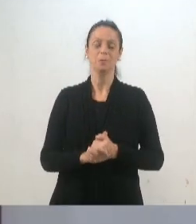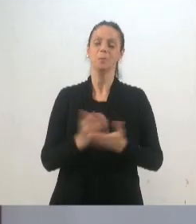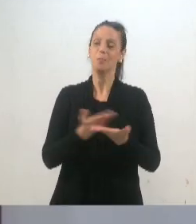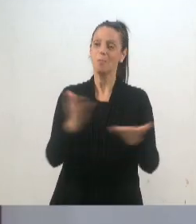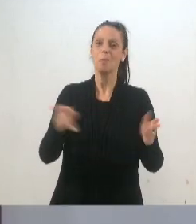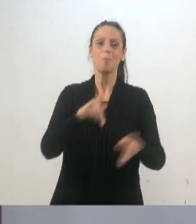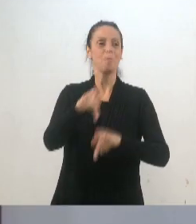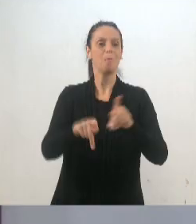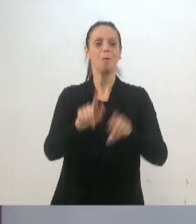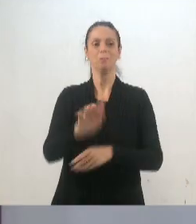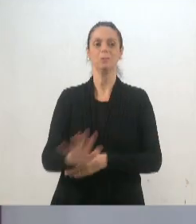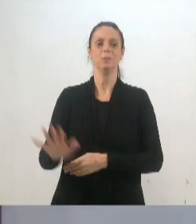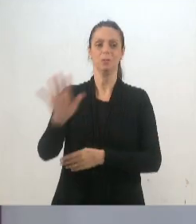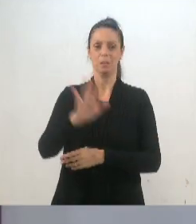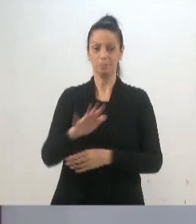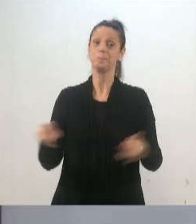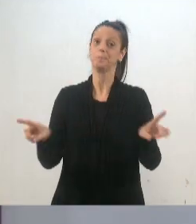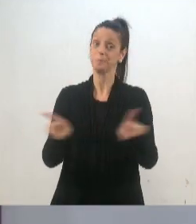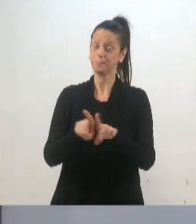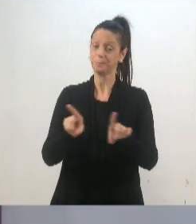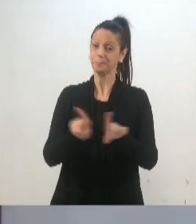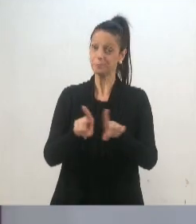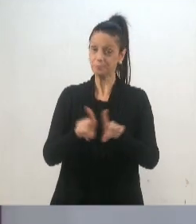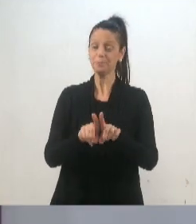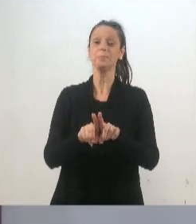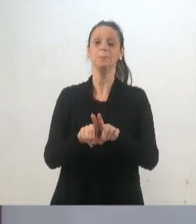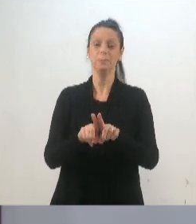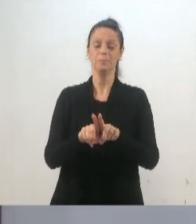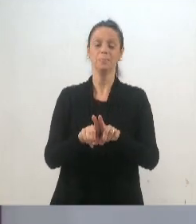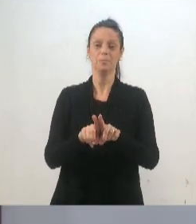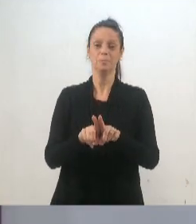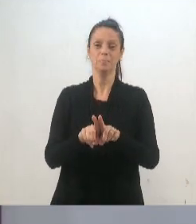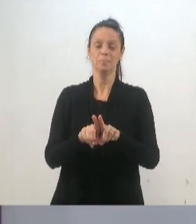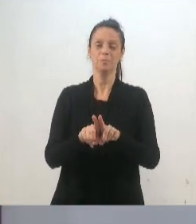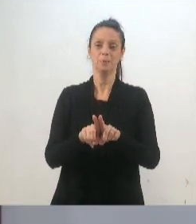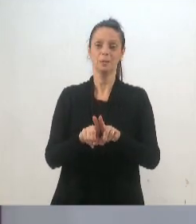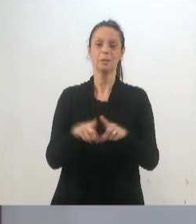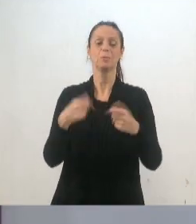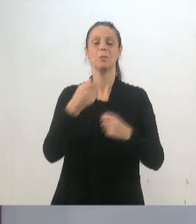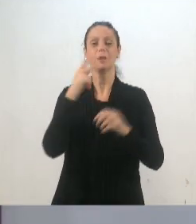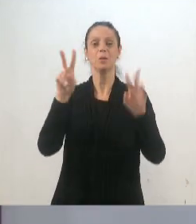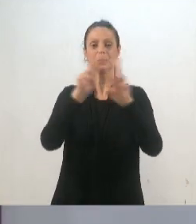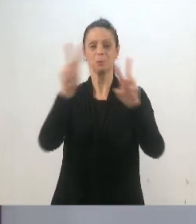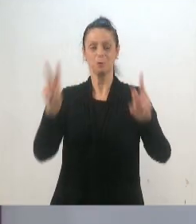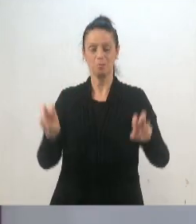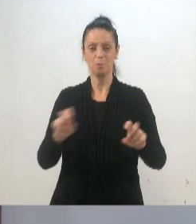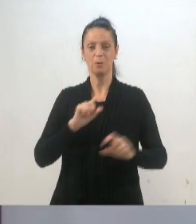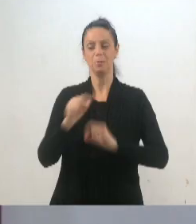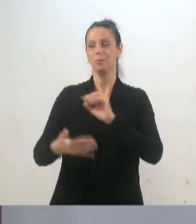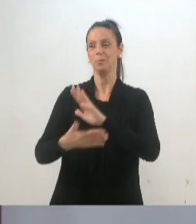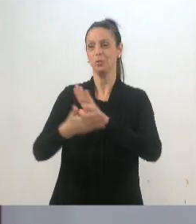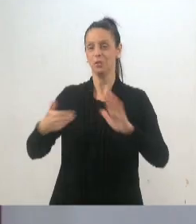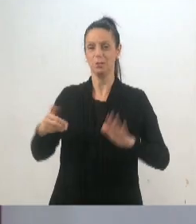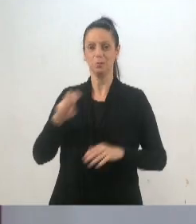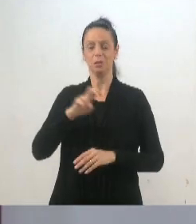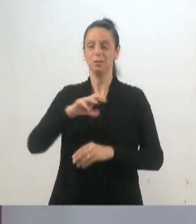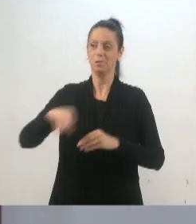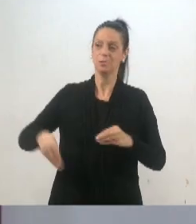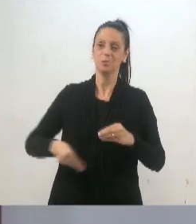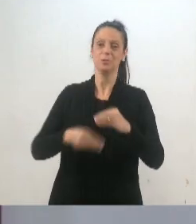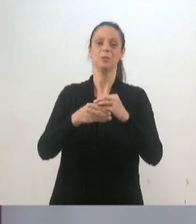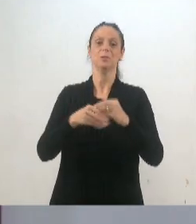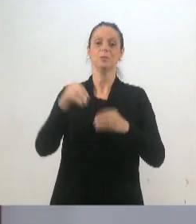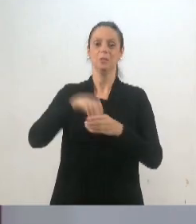em geral. Também tenho que falar, é óbvio, sobre a revogação do 5º termo